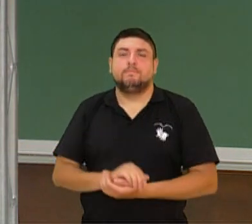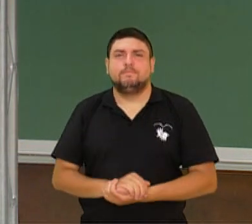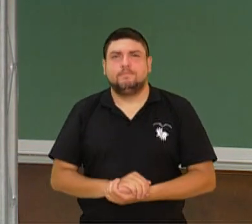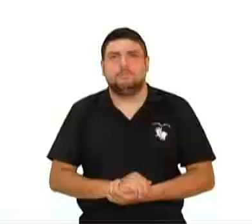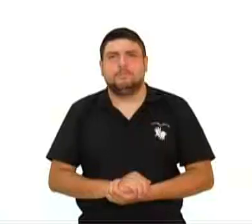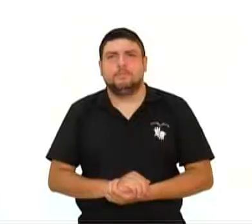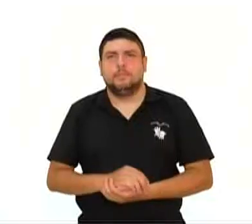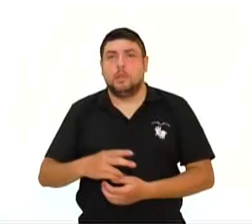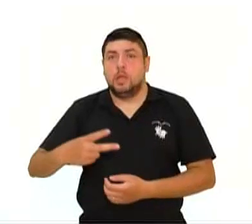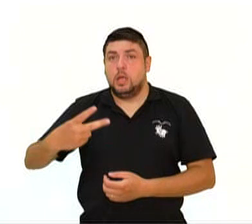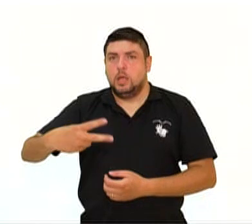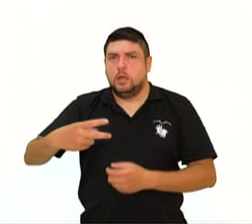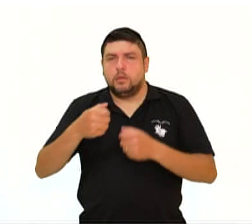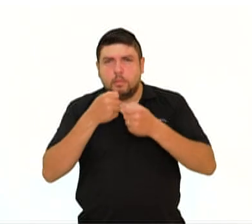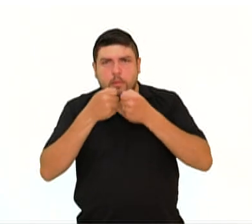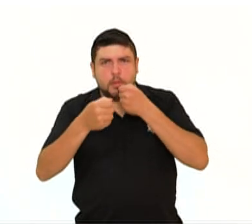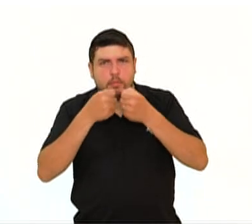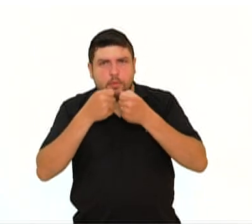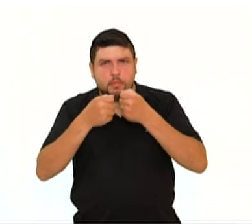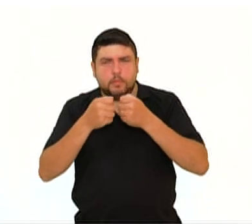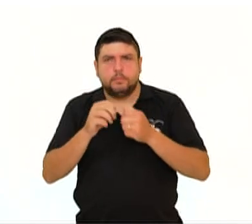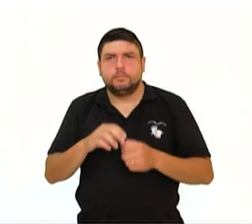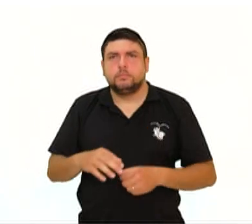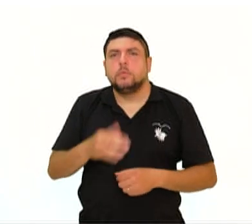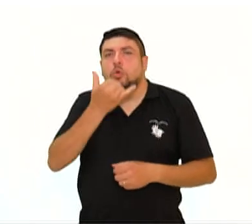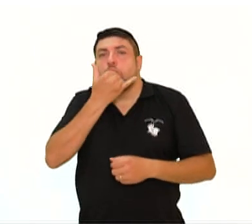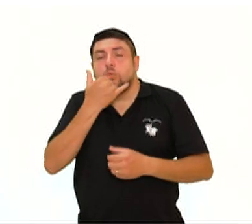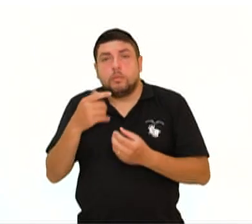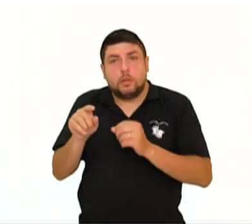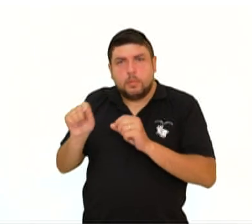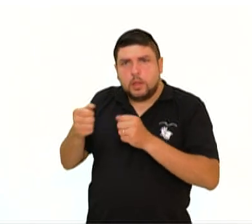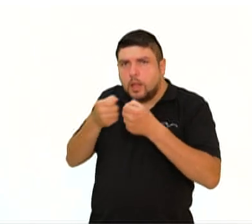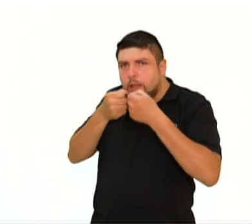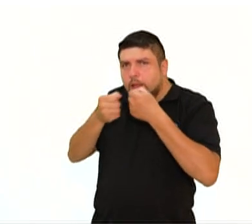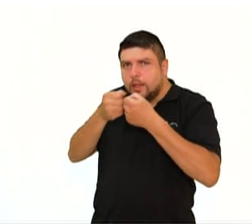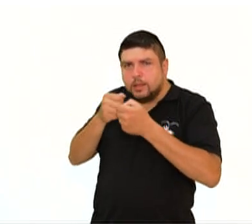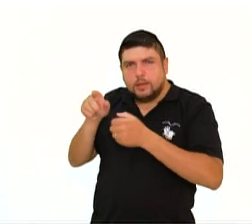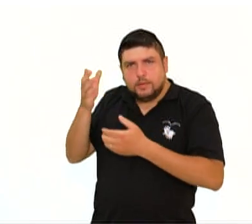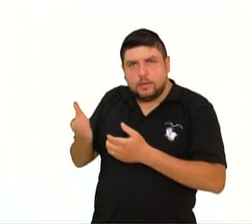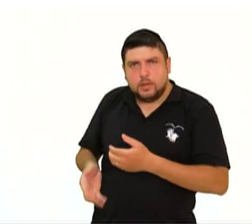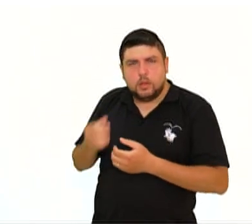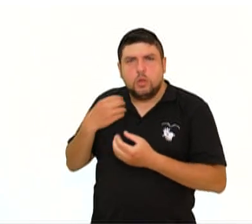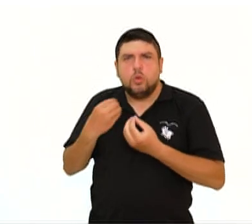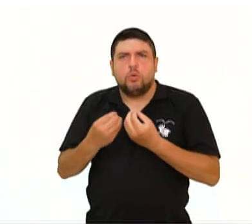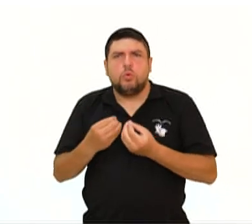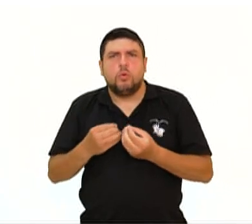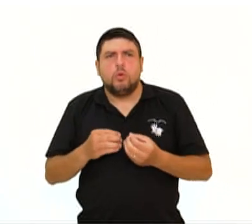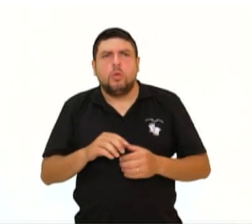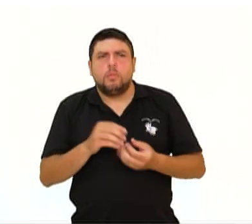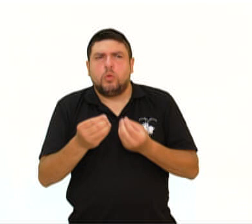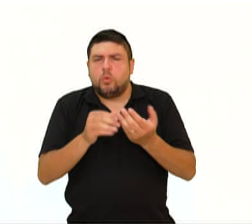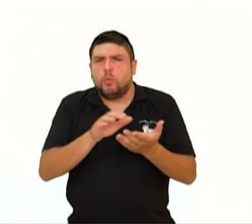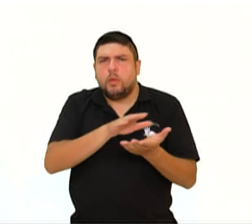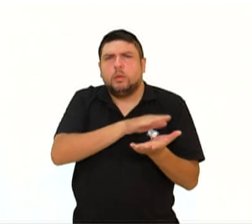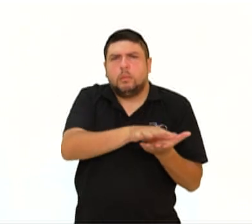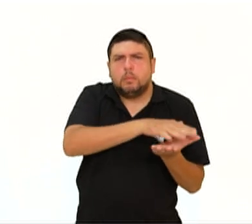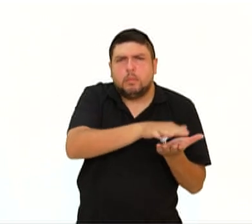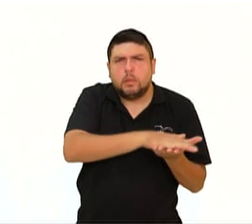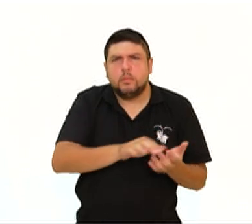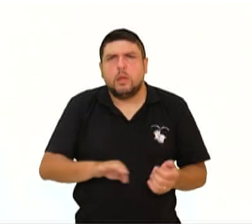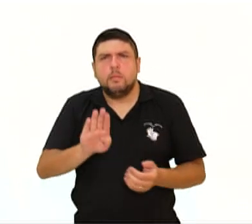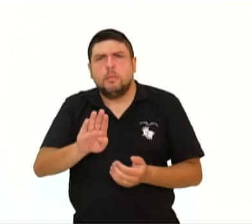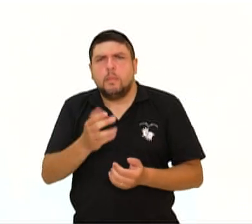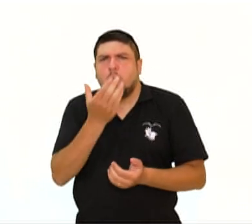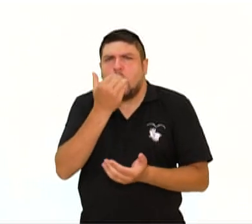Segundo a entrevista, o hiperconsumo é A. Organizar a vida em torno do consumo. B. Consumir alimentos das redes de fast food.